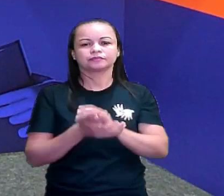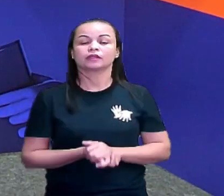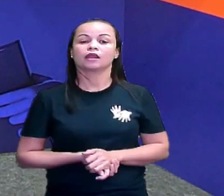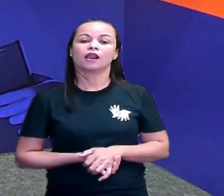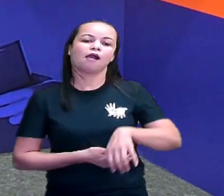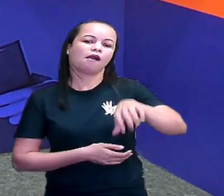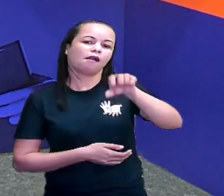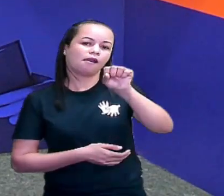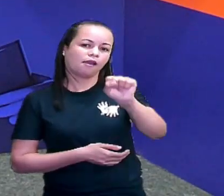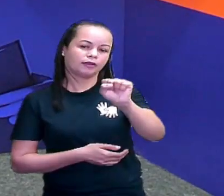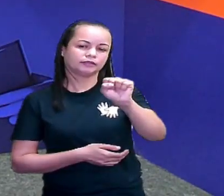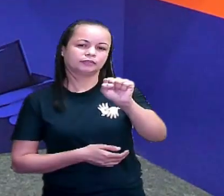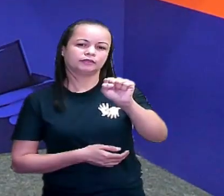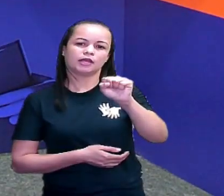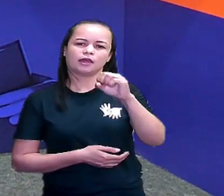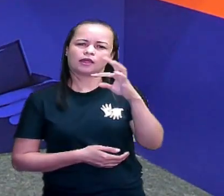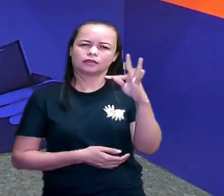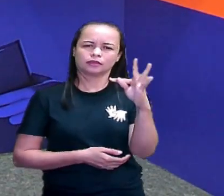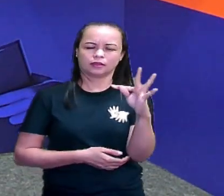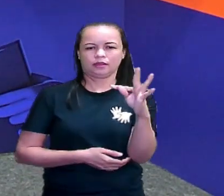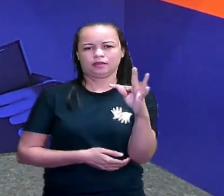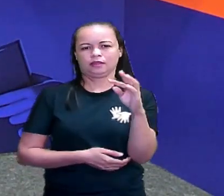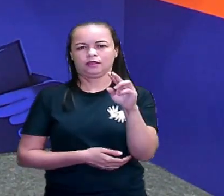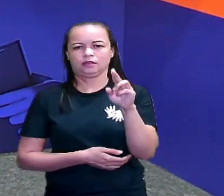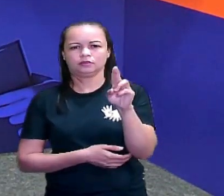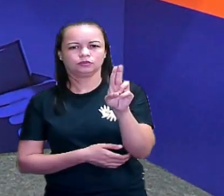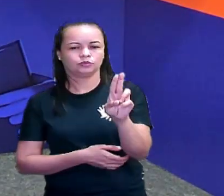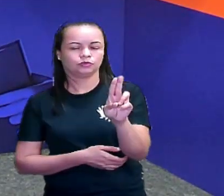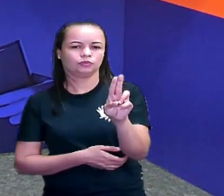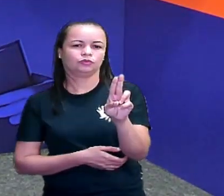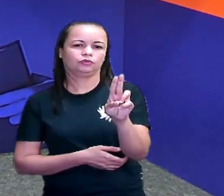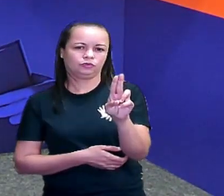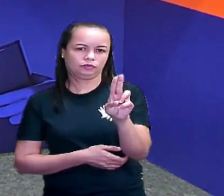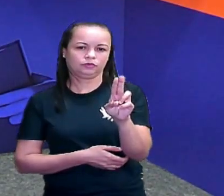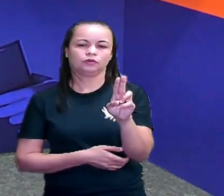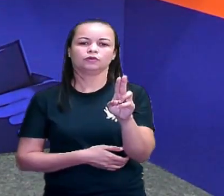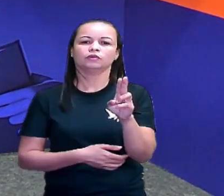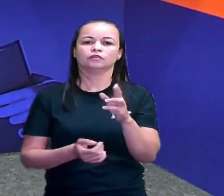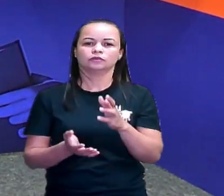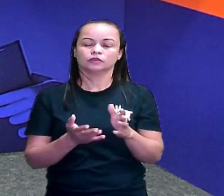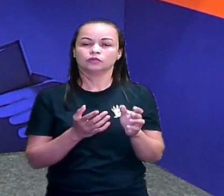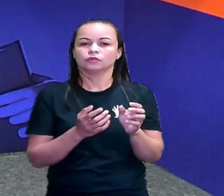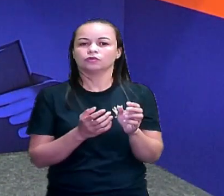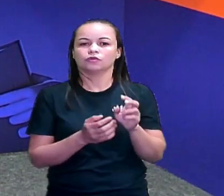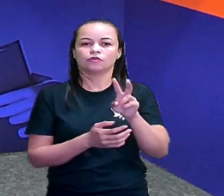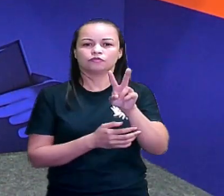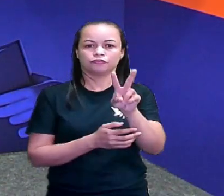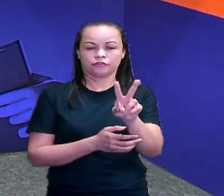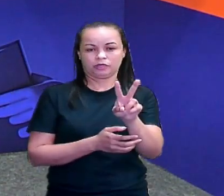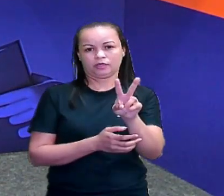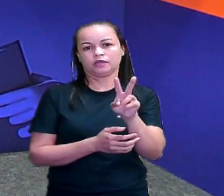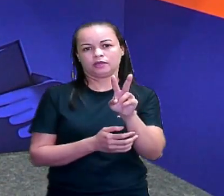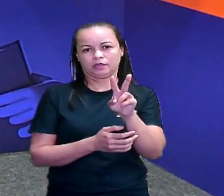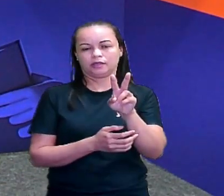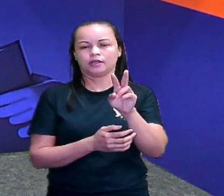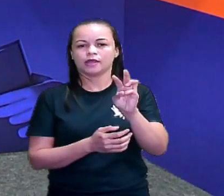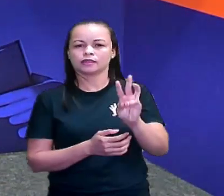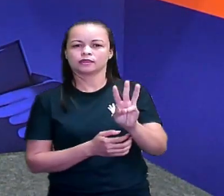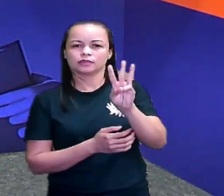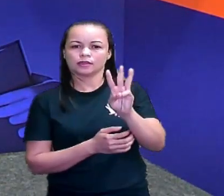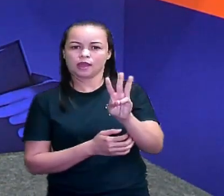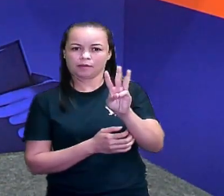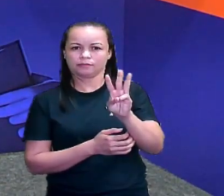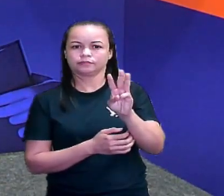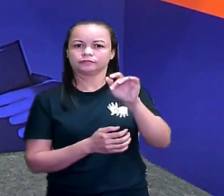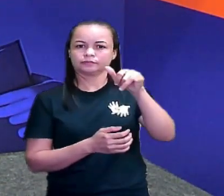S, la T, la U, la V, la W,